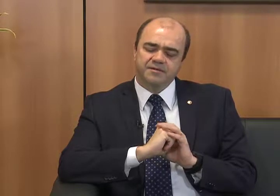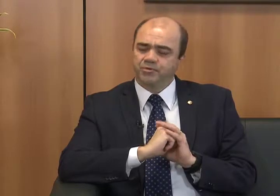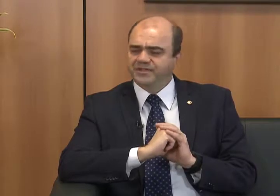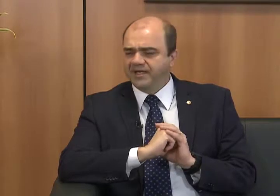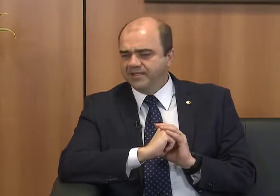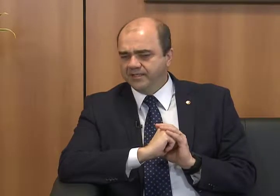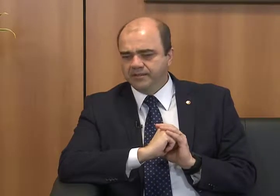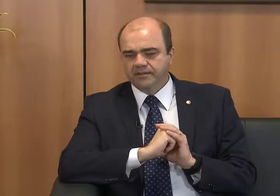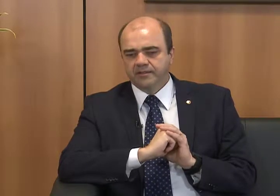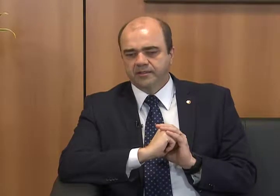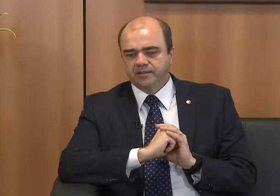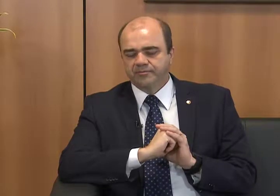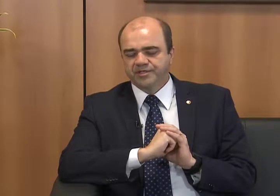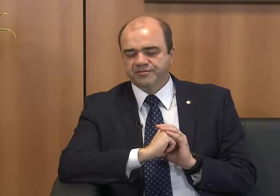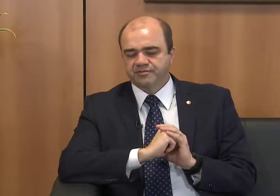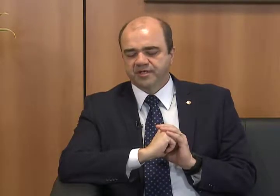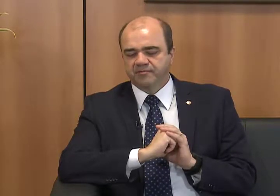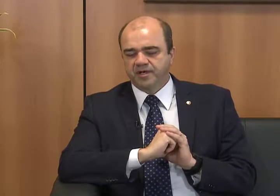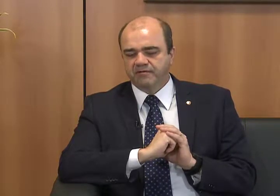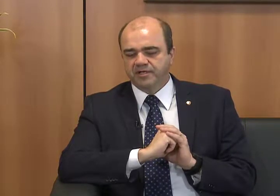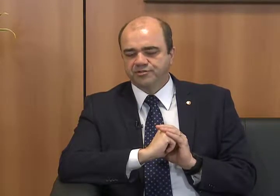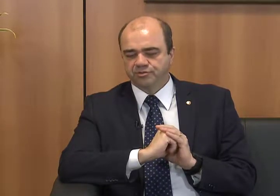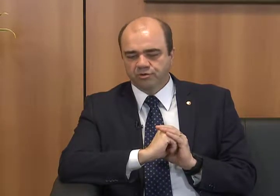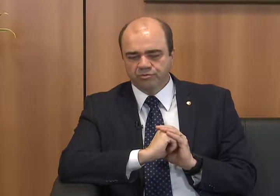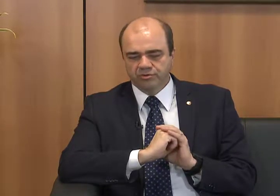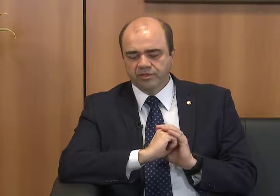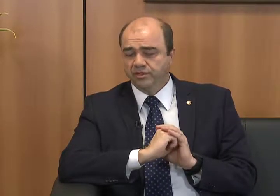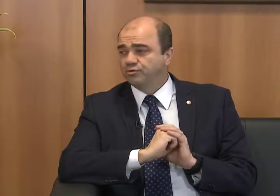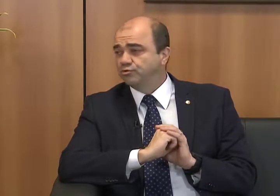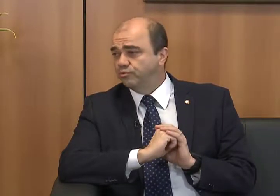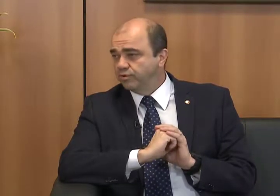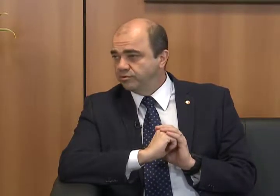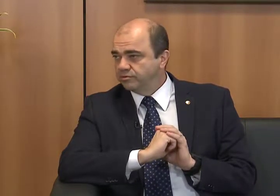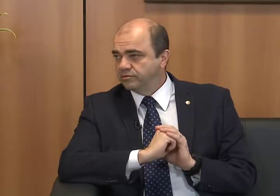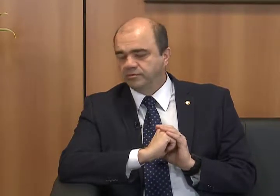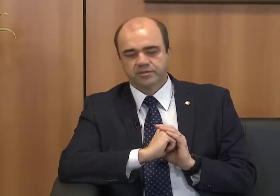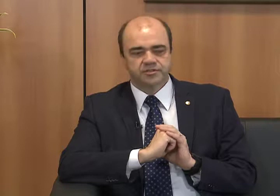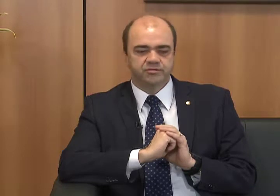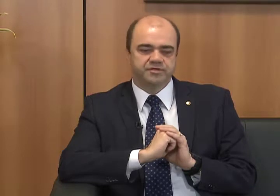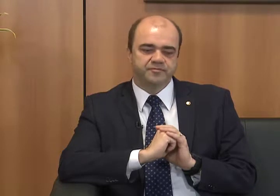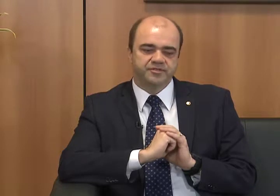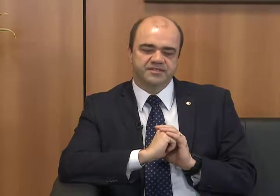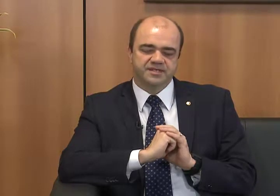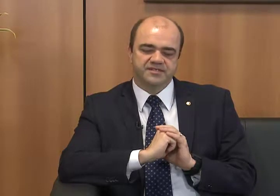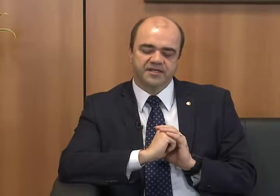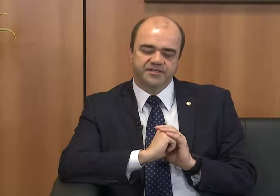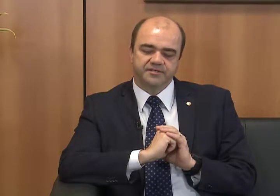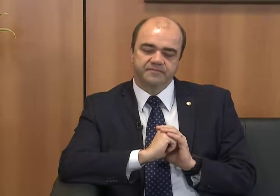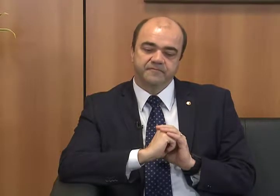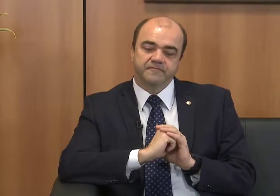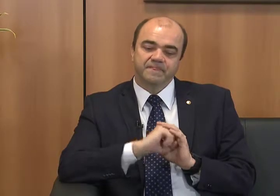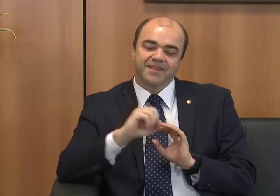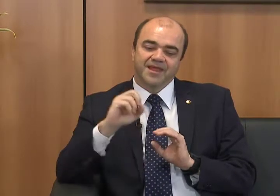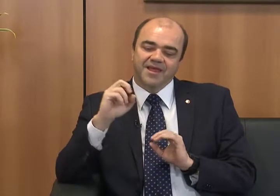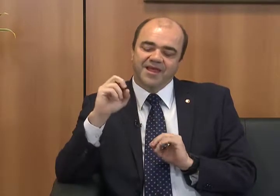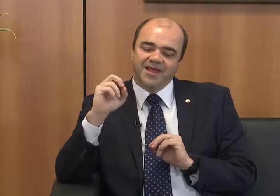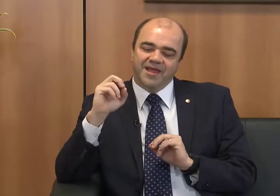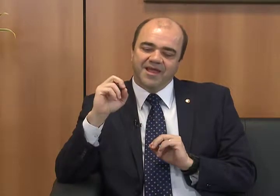E essa portaria que o ministro do Trabalho editou em outubro de 2017,